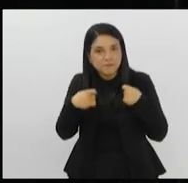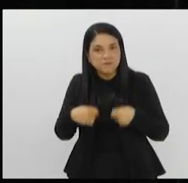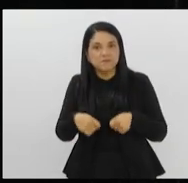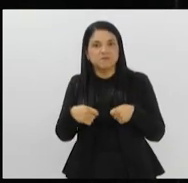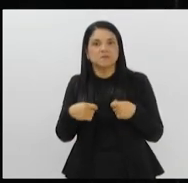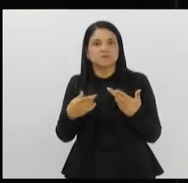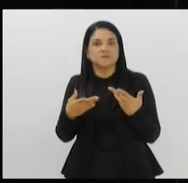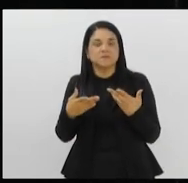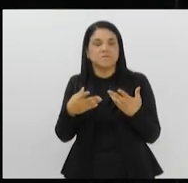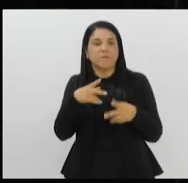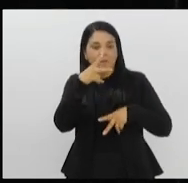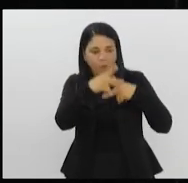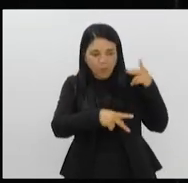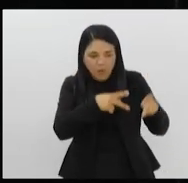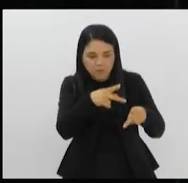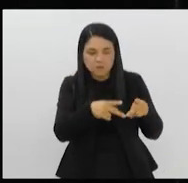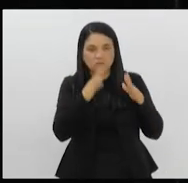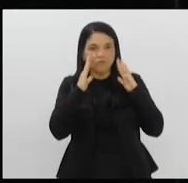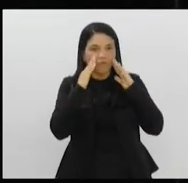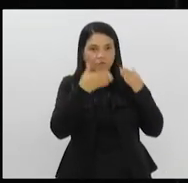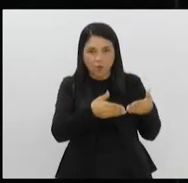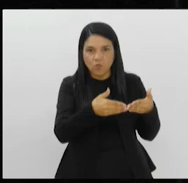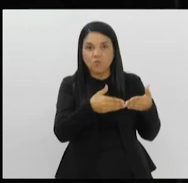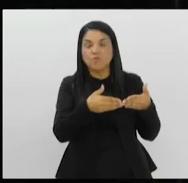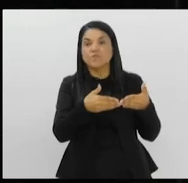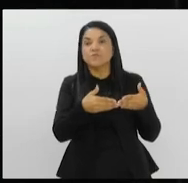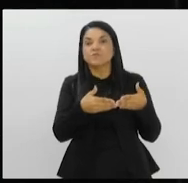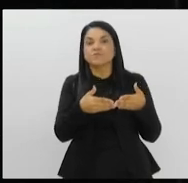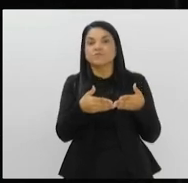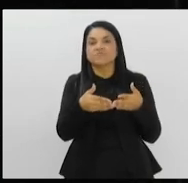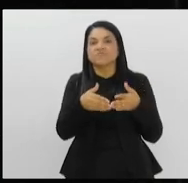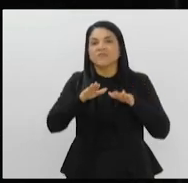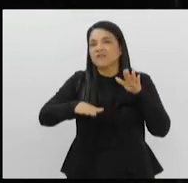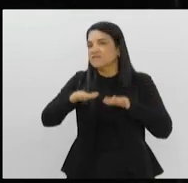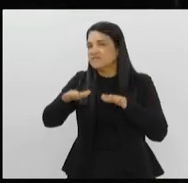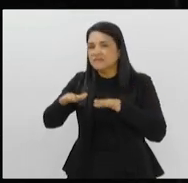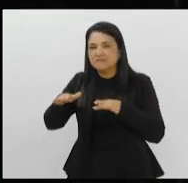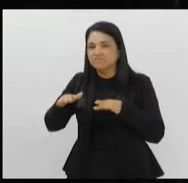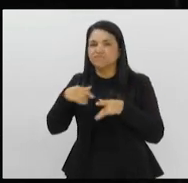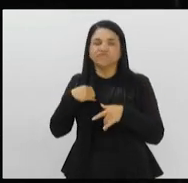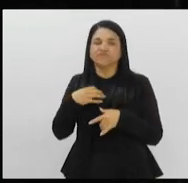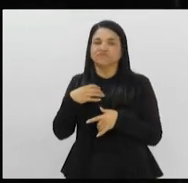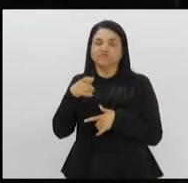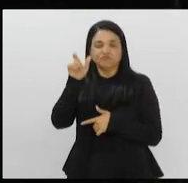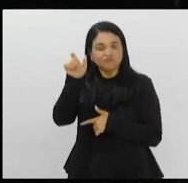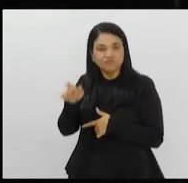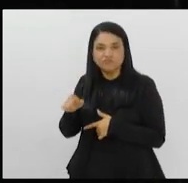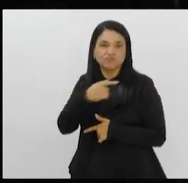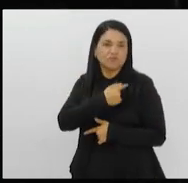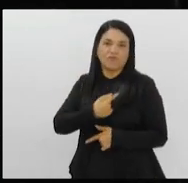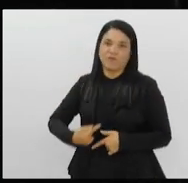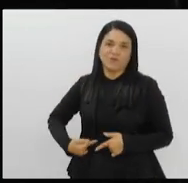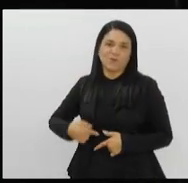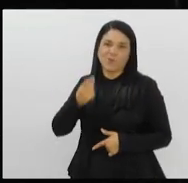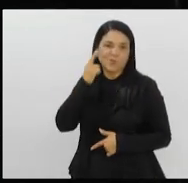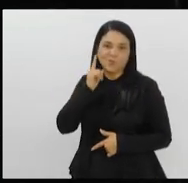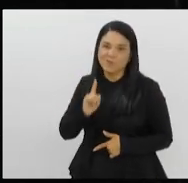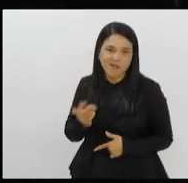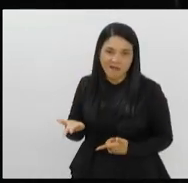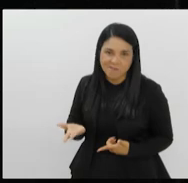da nossa população, muitas das vezes, né, não chega ao conhecimento do nosso